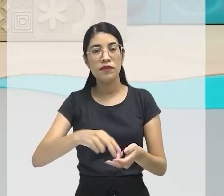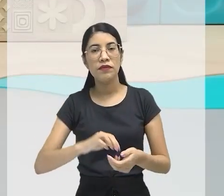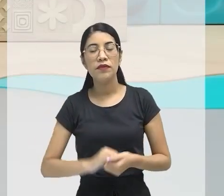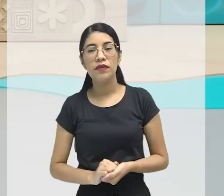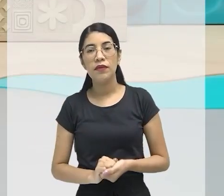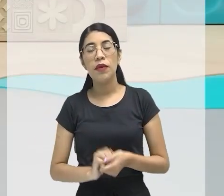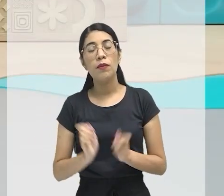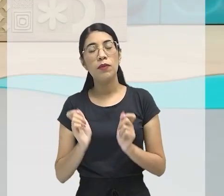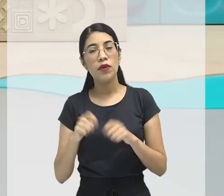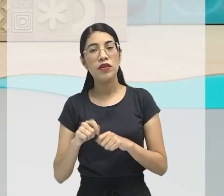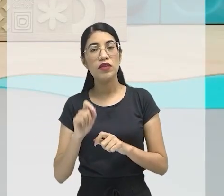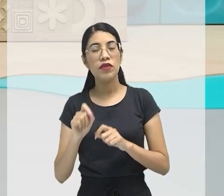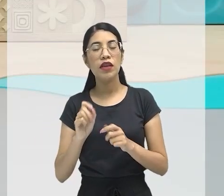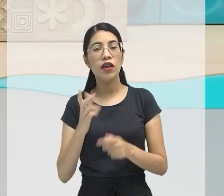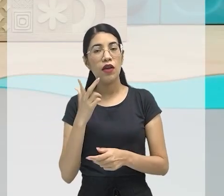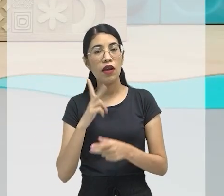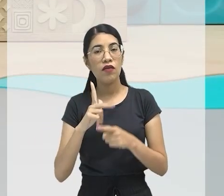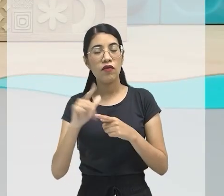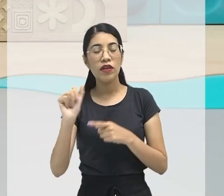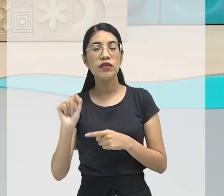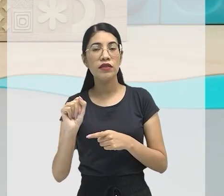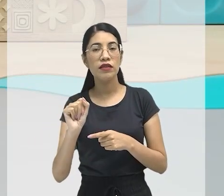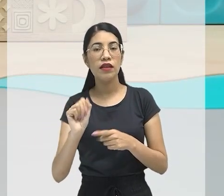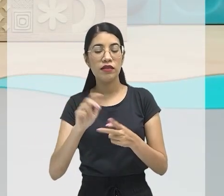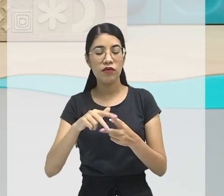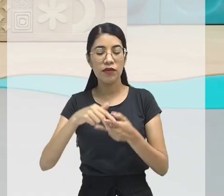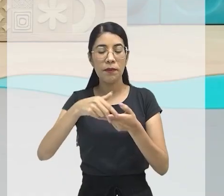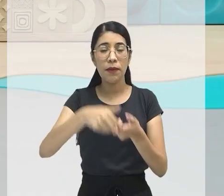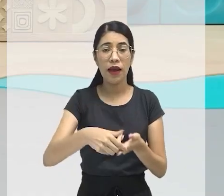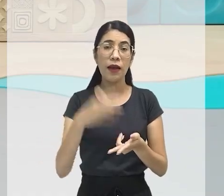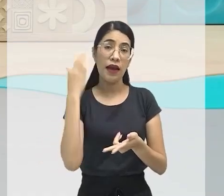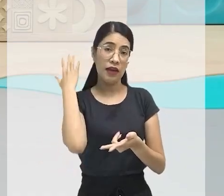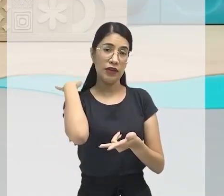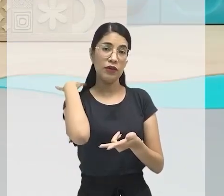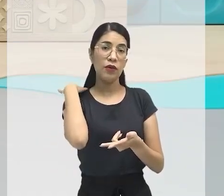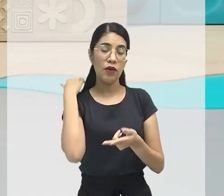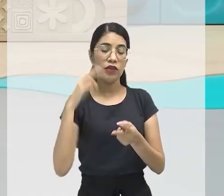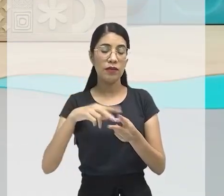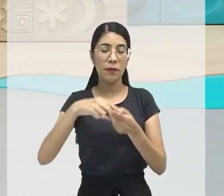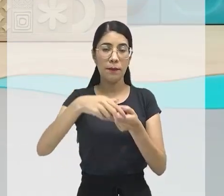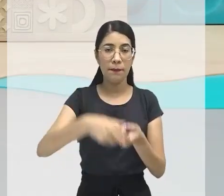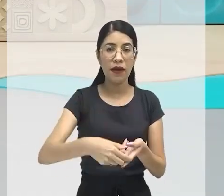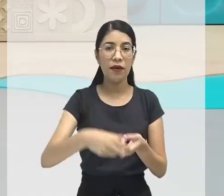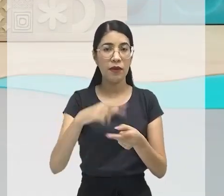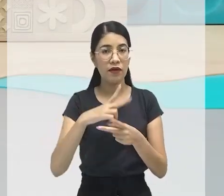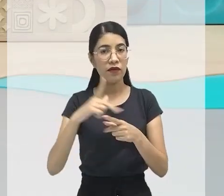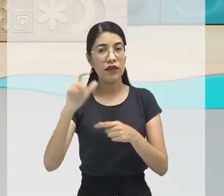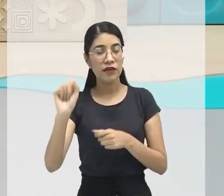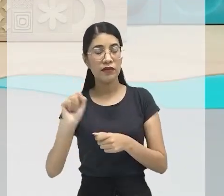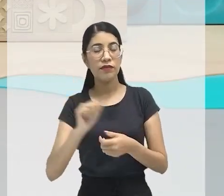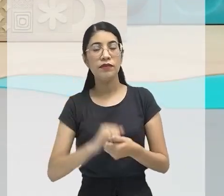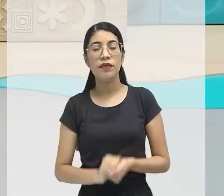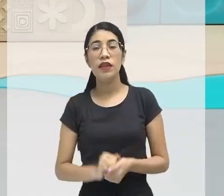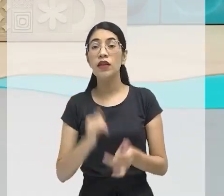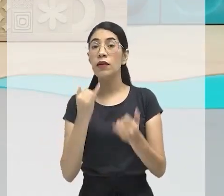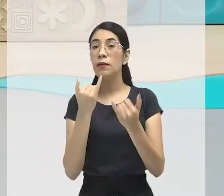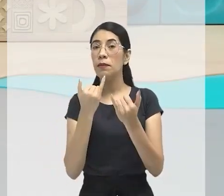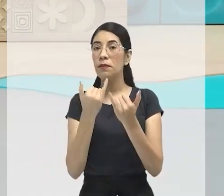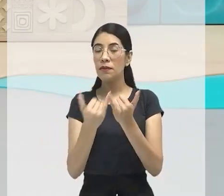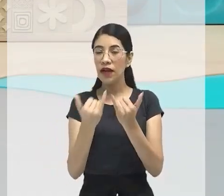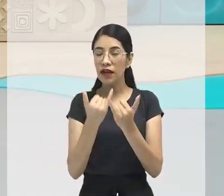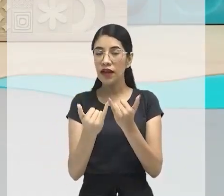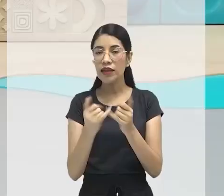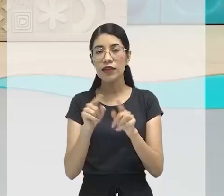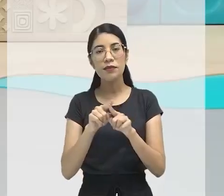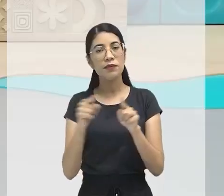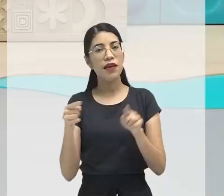chão para poder e cair de costas, tá? Para você poder ser o vencedor. Então, assim, parece